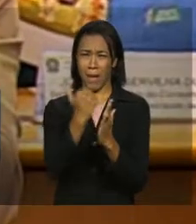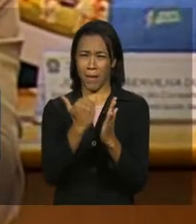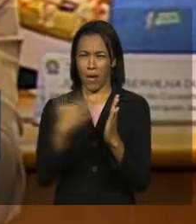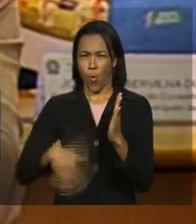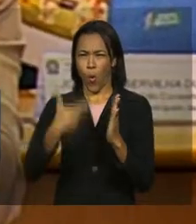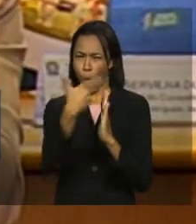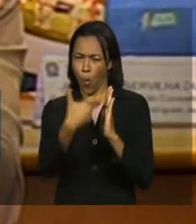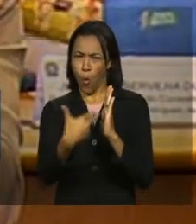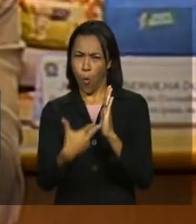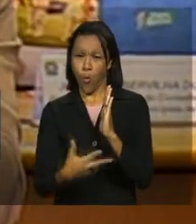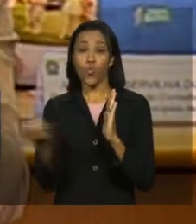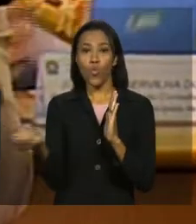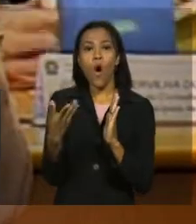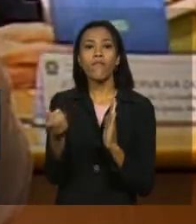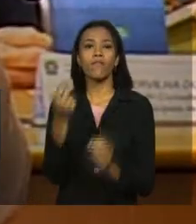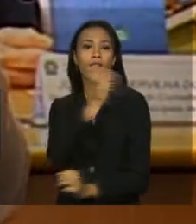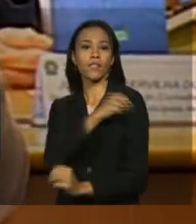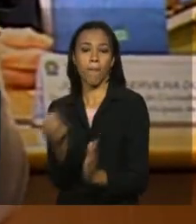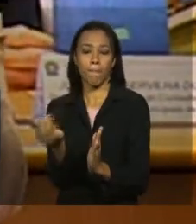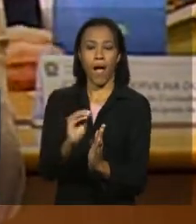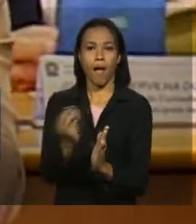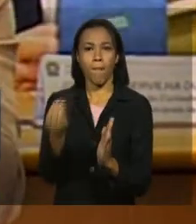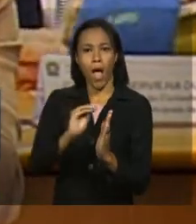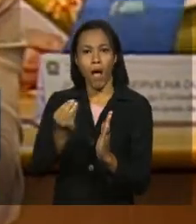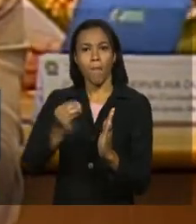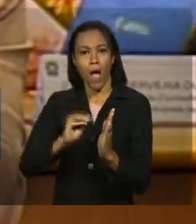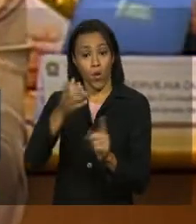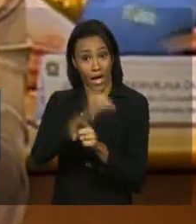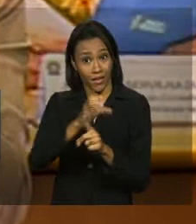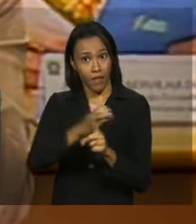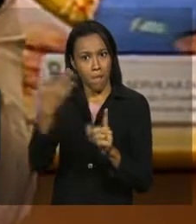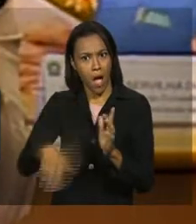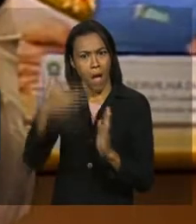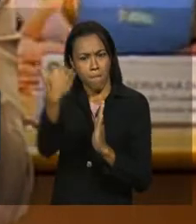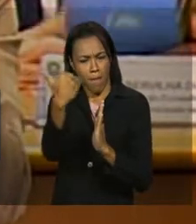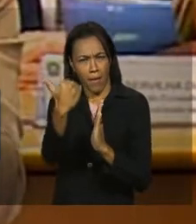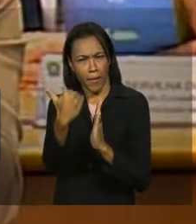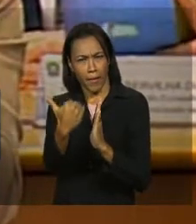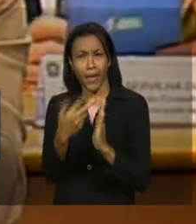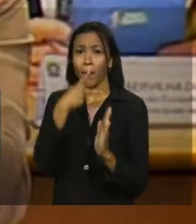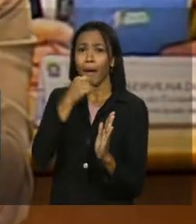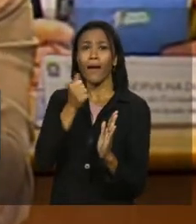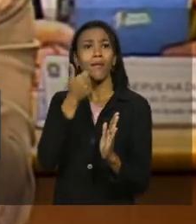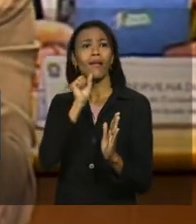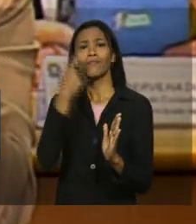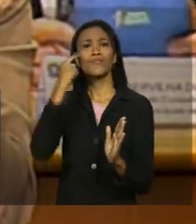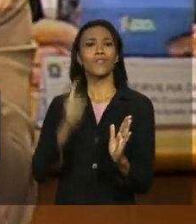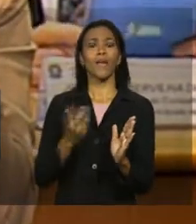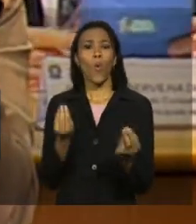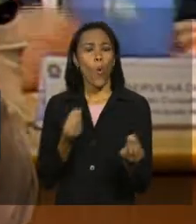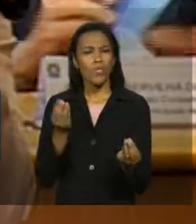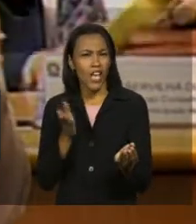medida que a gente inclui uma nova vacina esse esse calendário vai ficando mais complexo e às vezes o pai não consegue